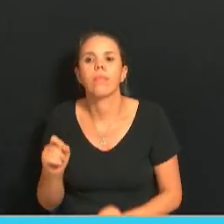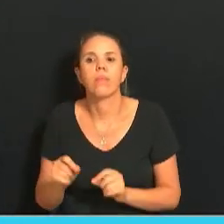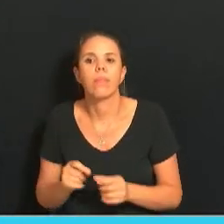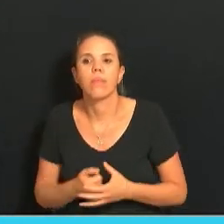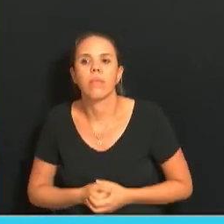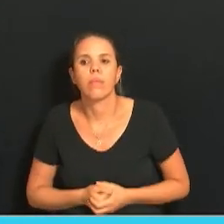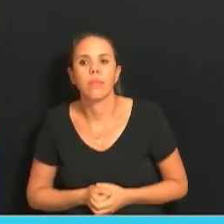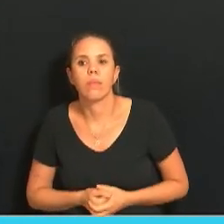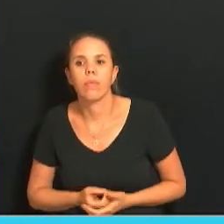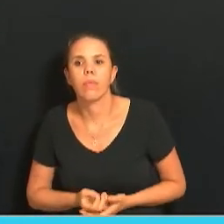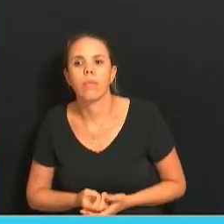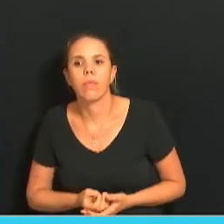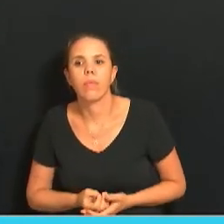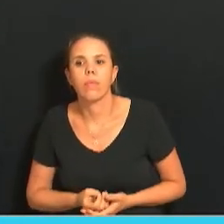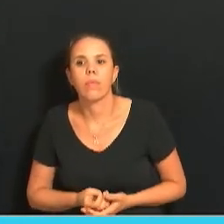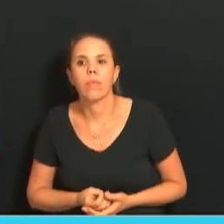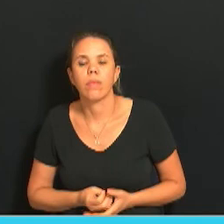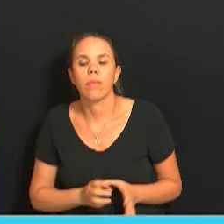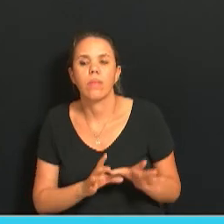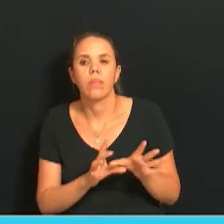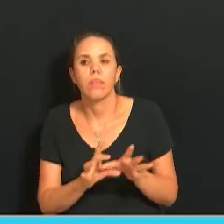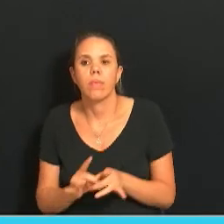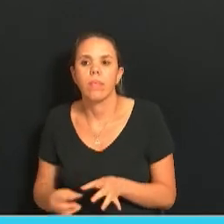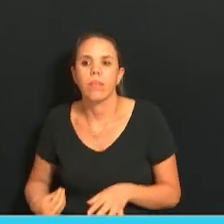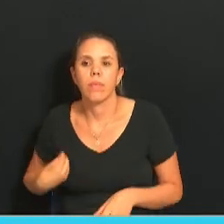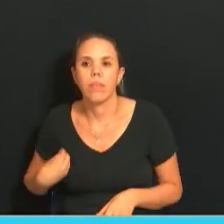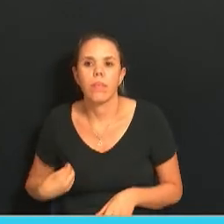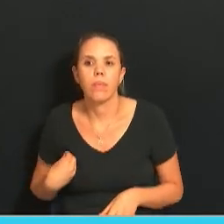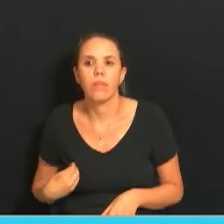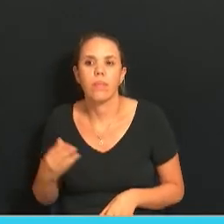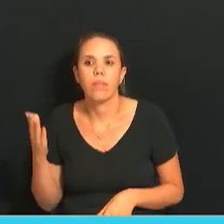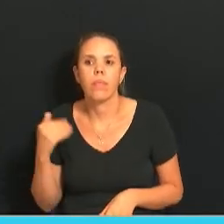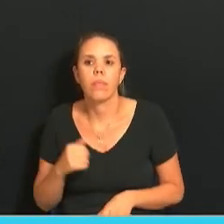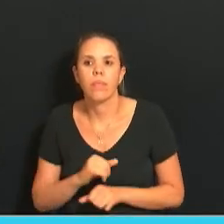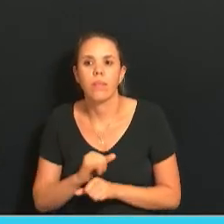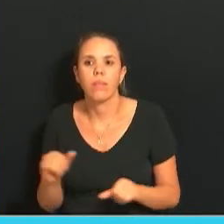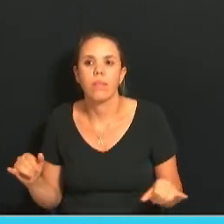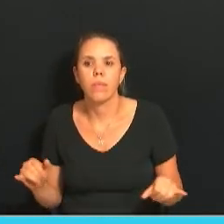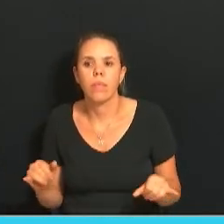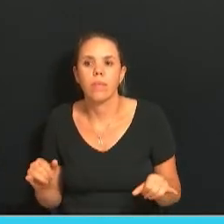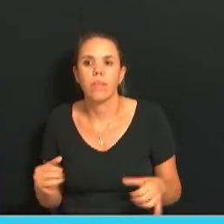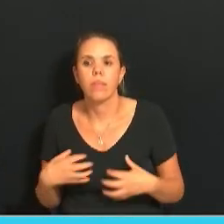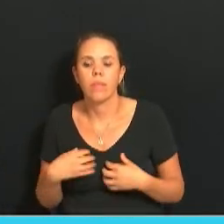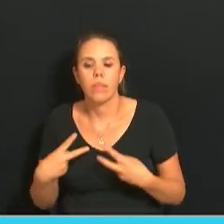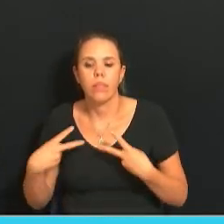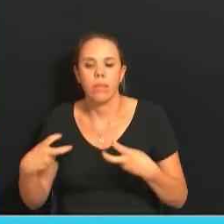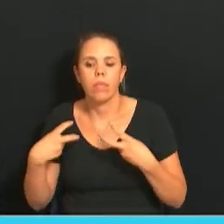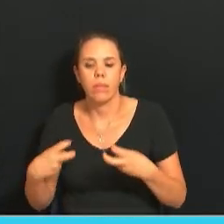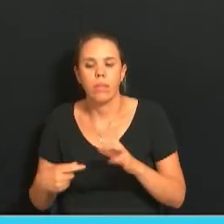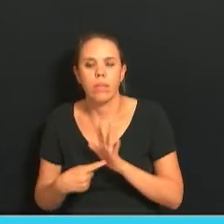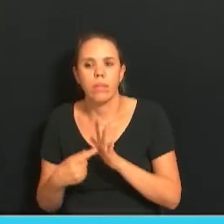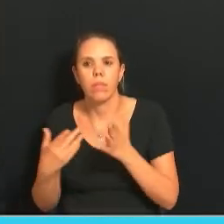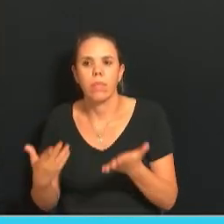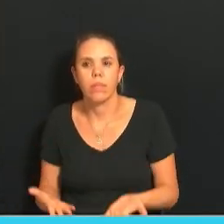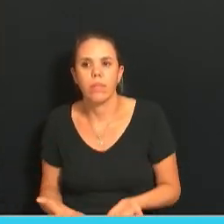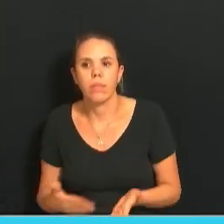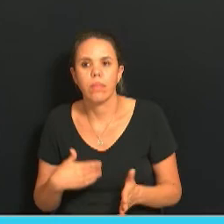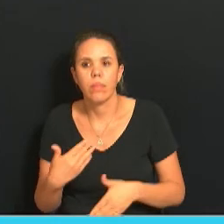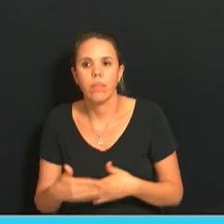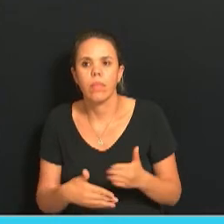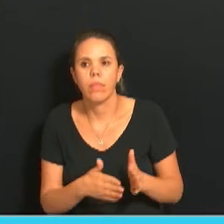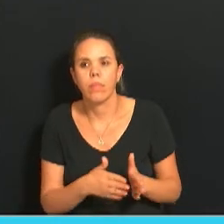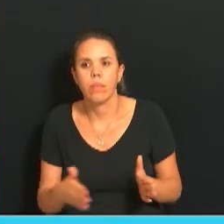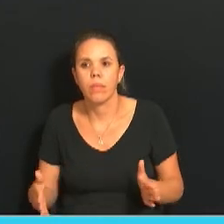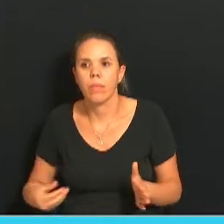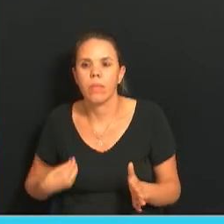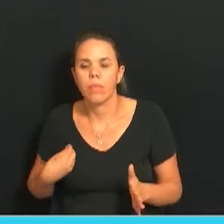eu diria, no contexto da vida, a gente saber dar ouvidos aos sintomas que a gente apresenta no decorrer da vida.